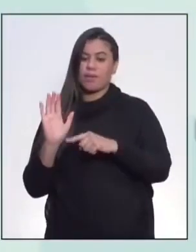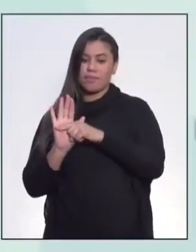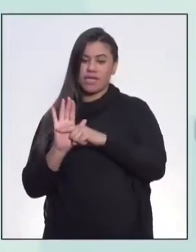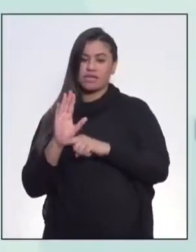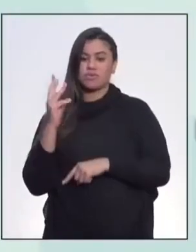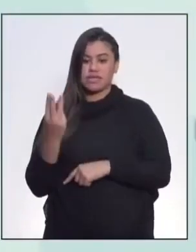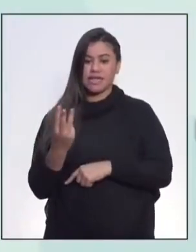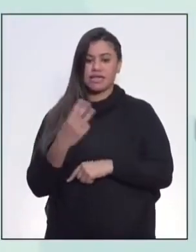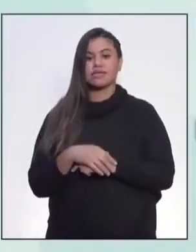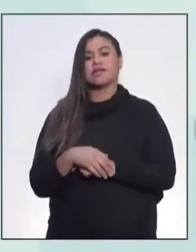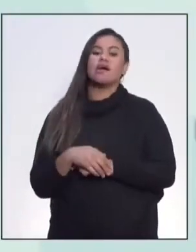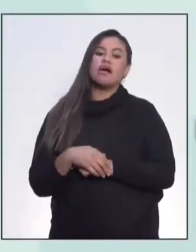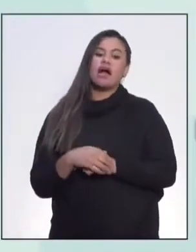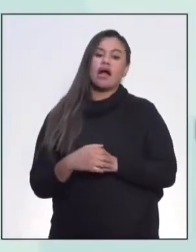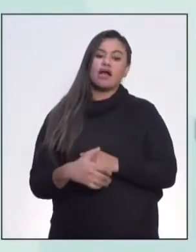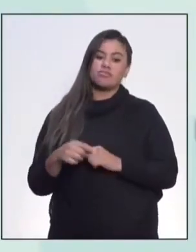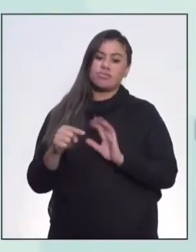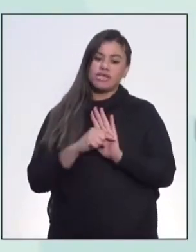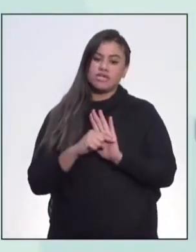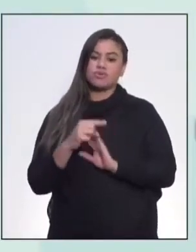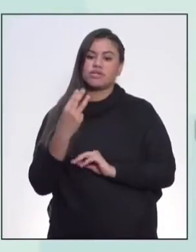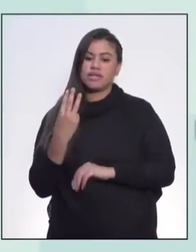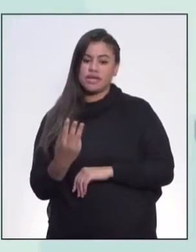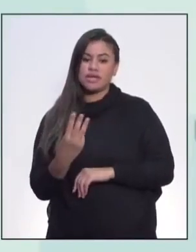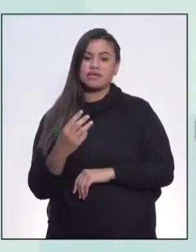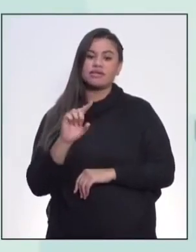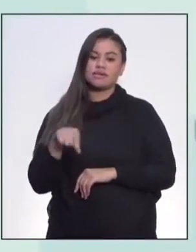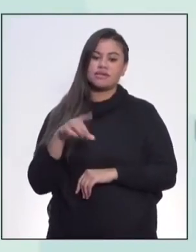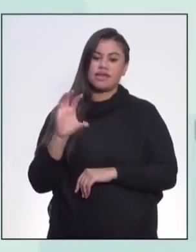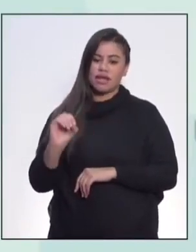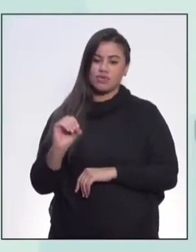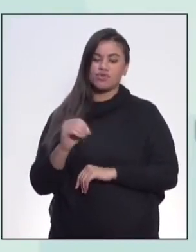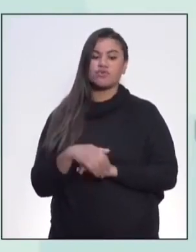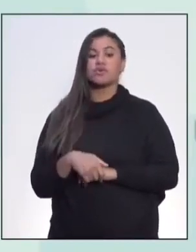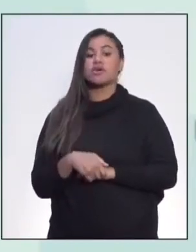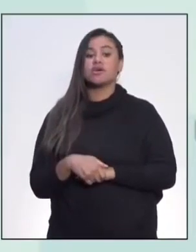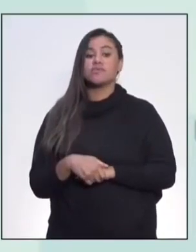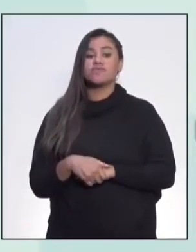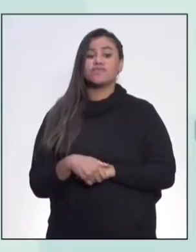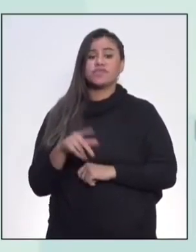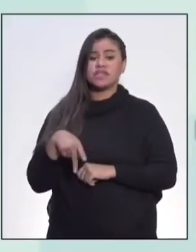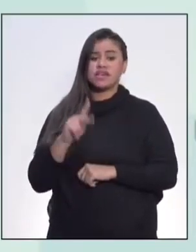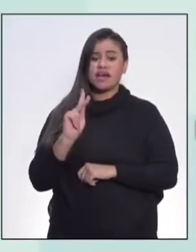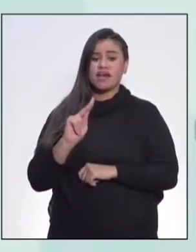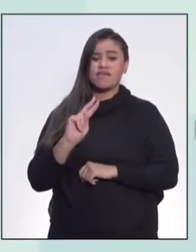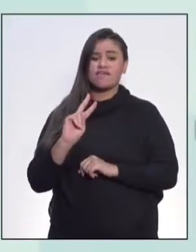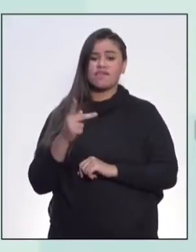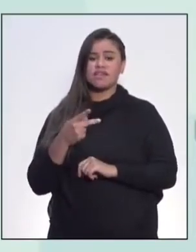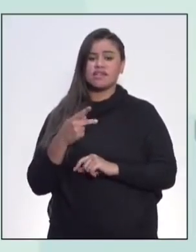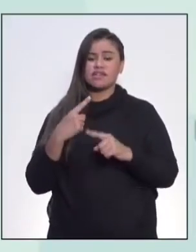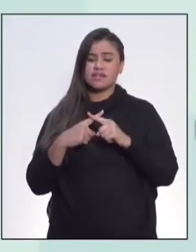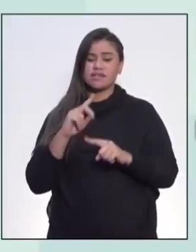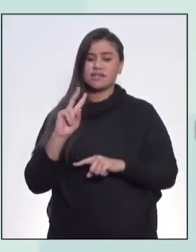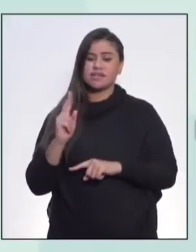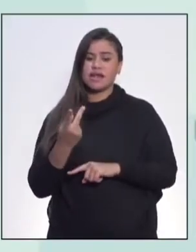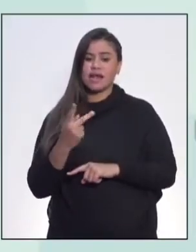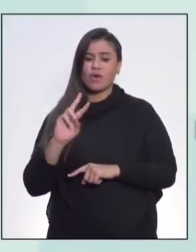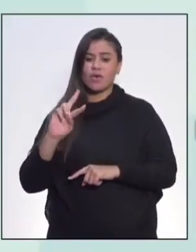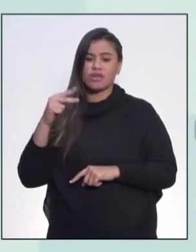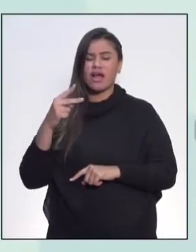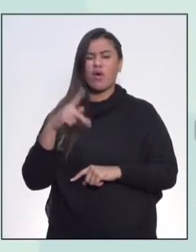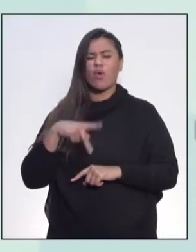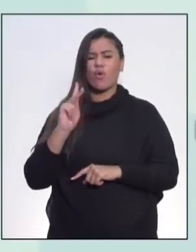-3. Então, o vértice é -3 e 0. E esse K vezes H ao quadrado? É o K. Quem é o K